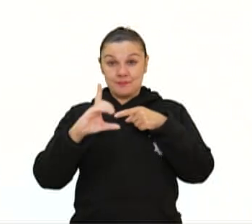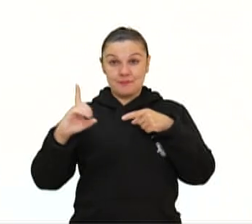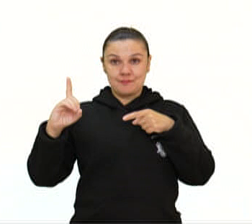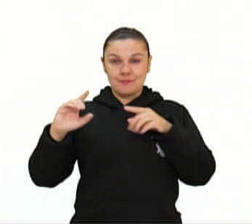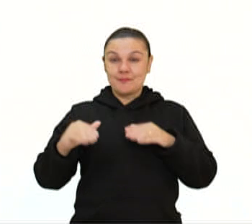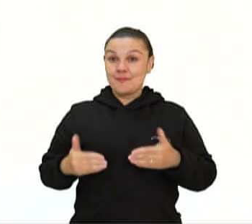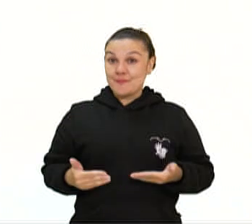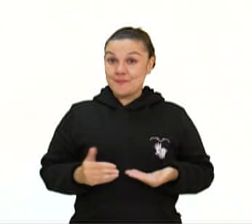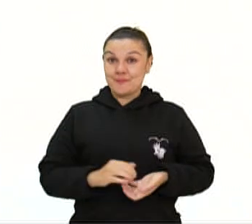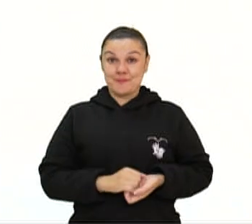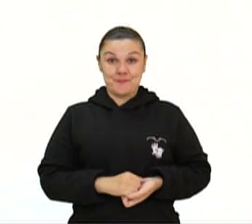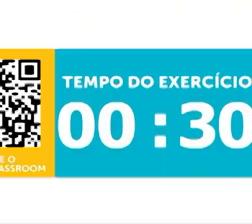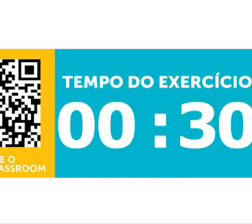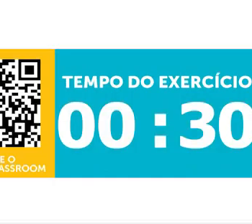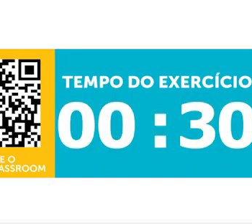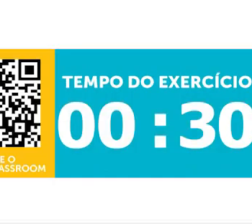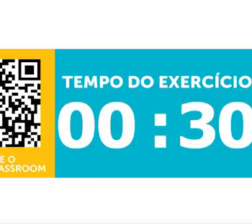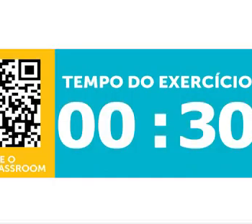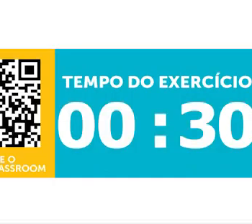amônia.